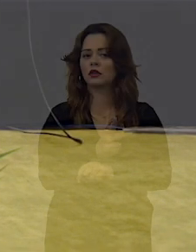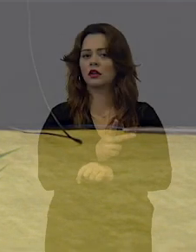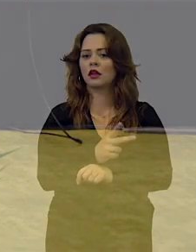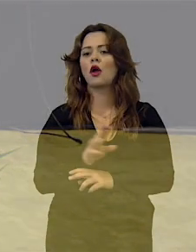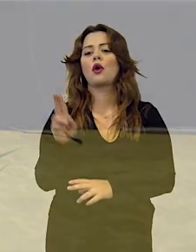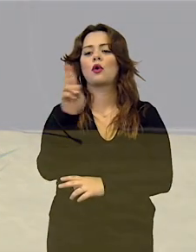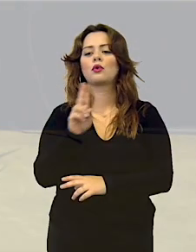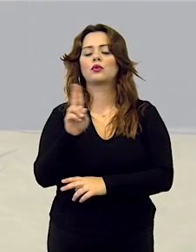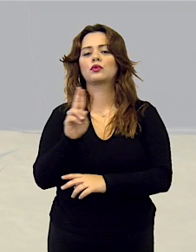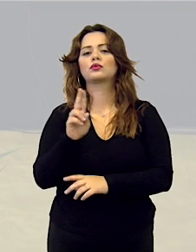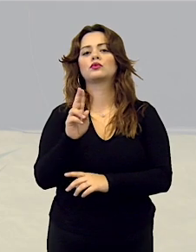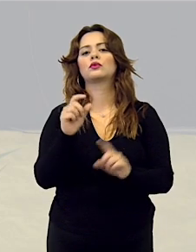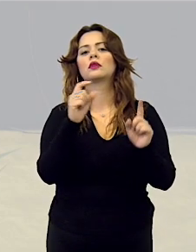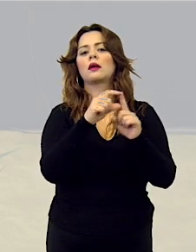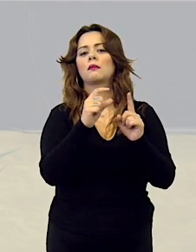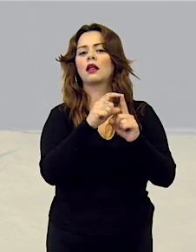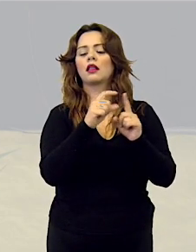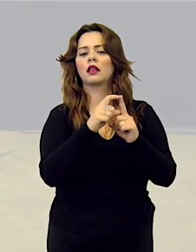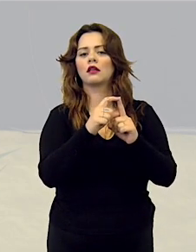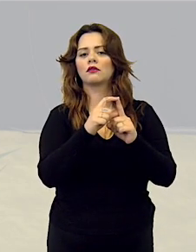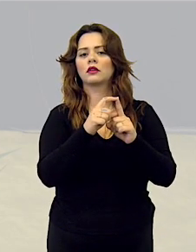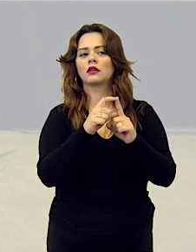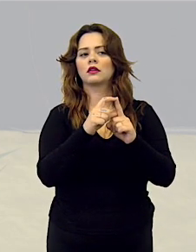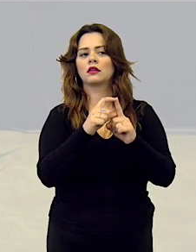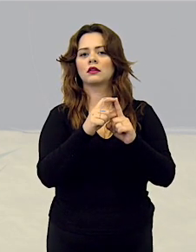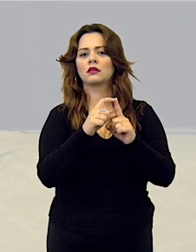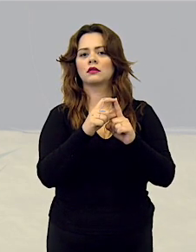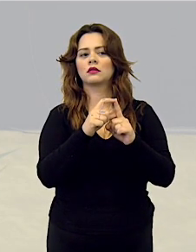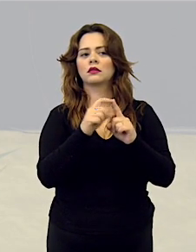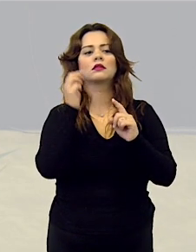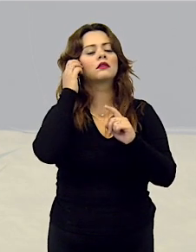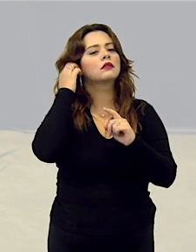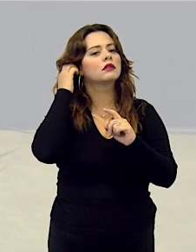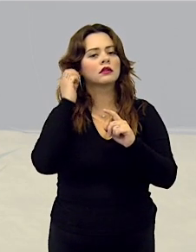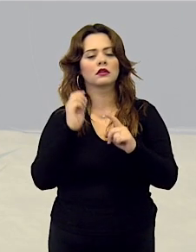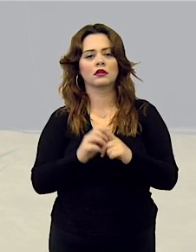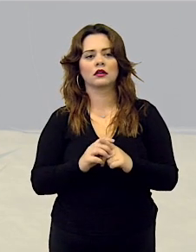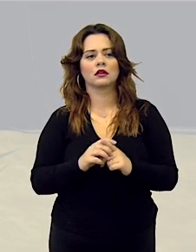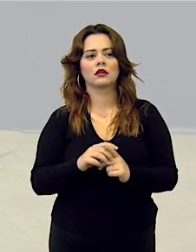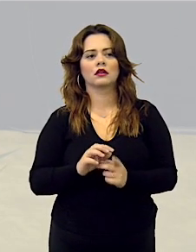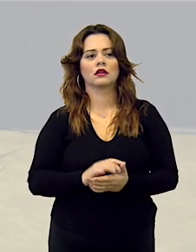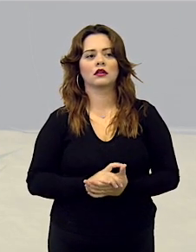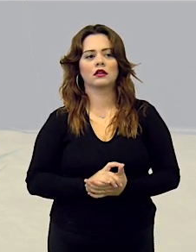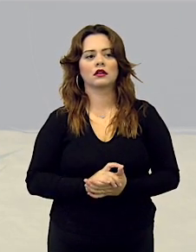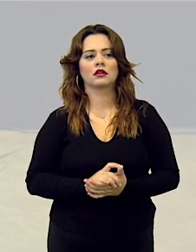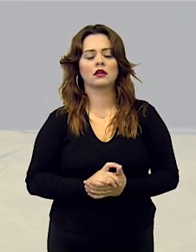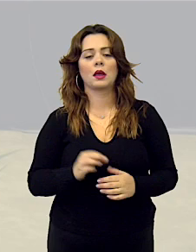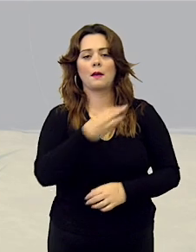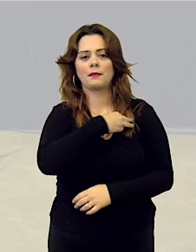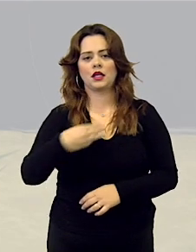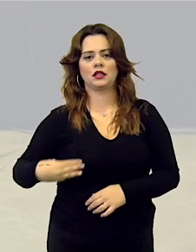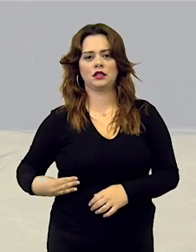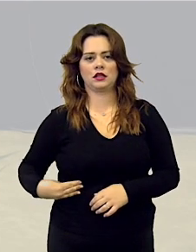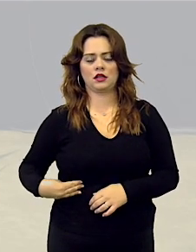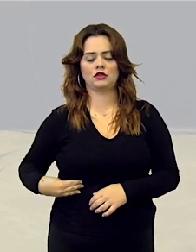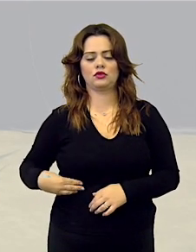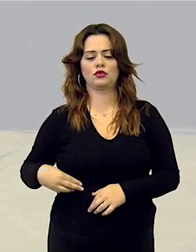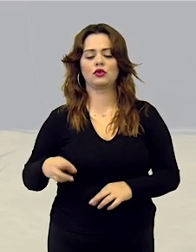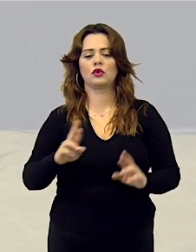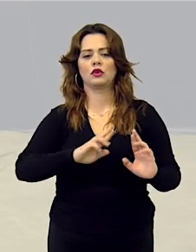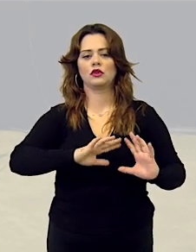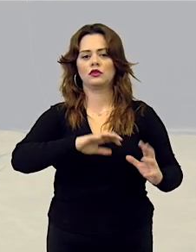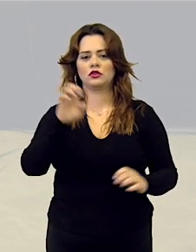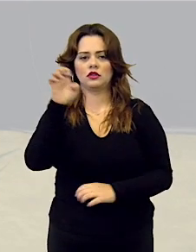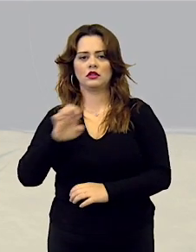para uso da palavra o Excelentíssimo Senhor Embaixador Carlos Alberto Franco França Ministro das relações